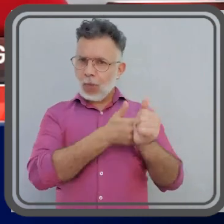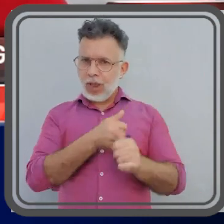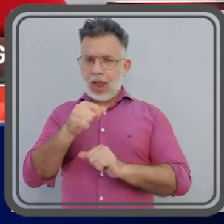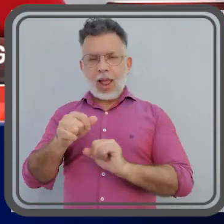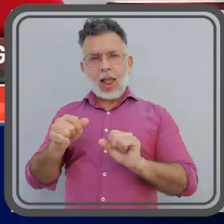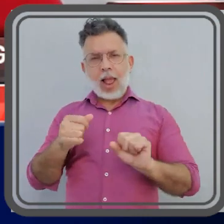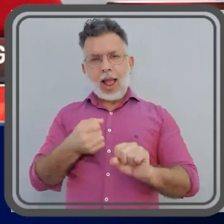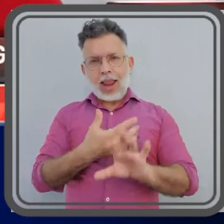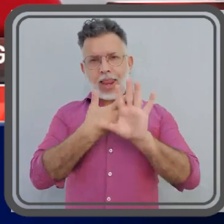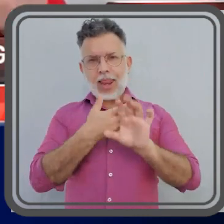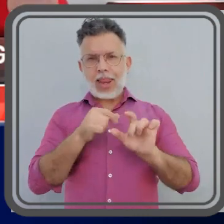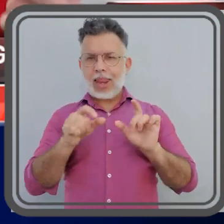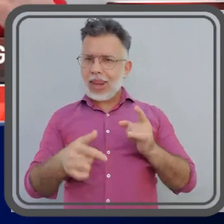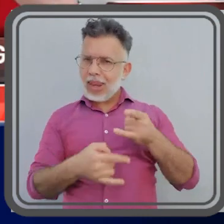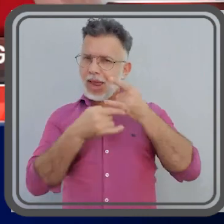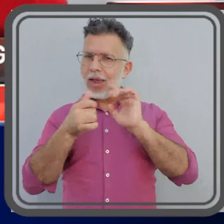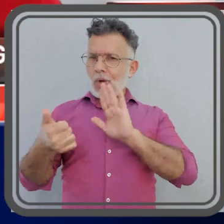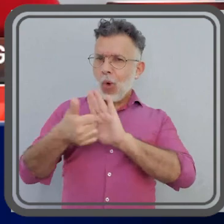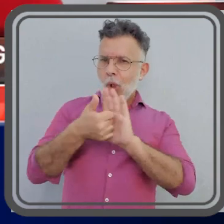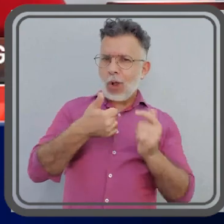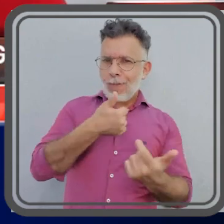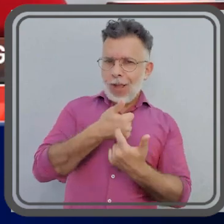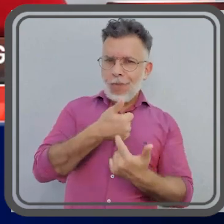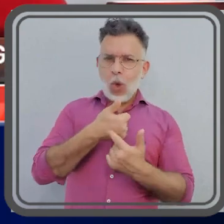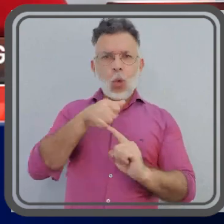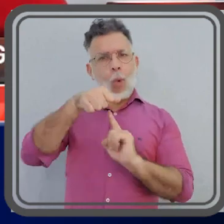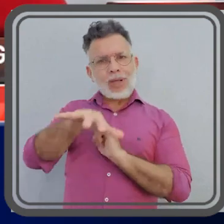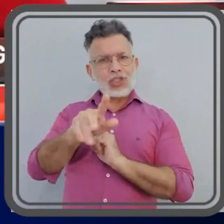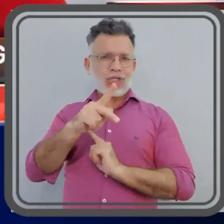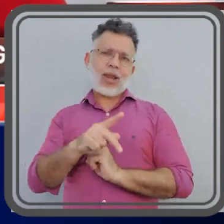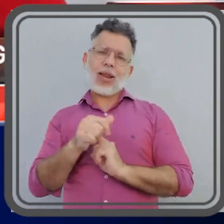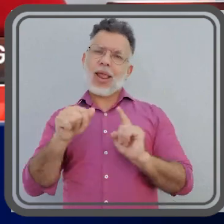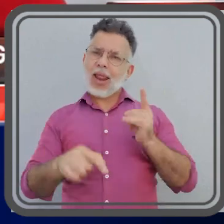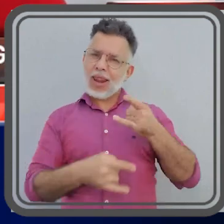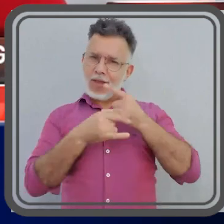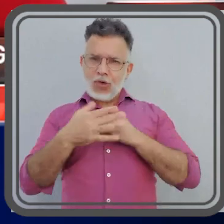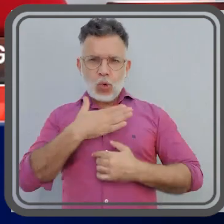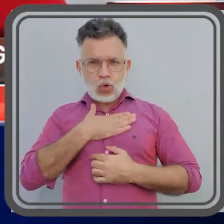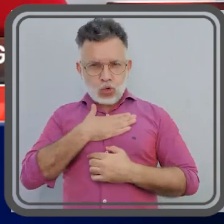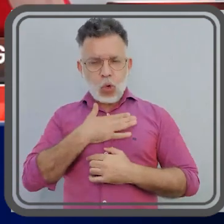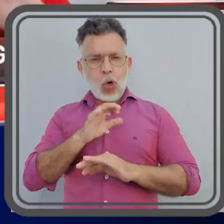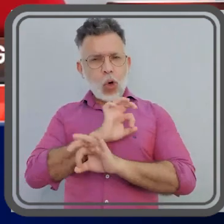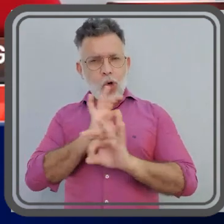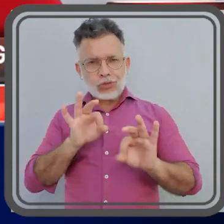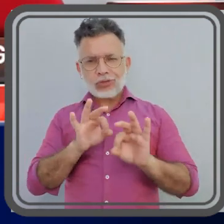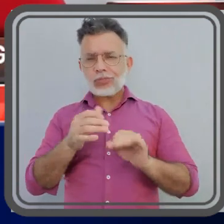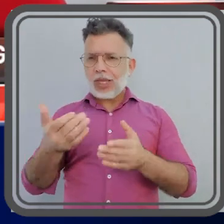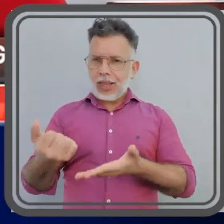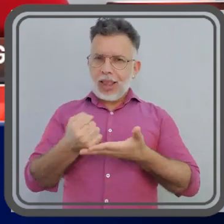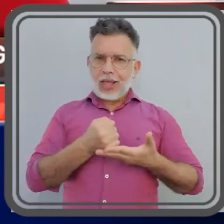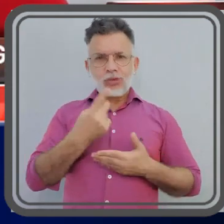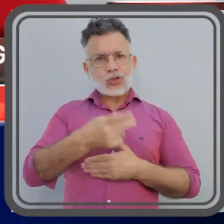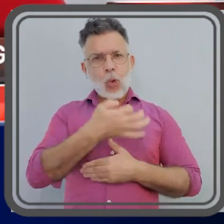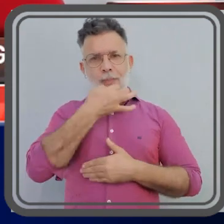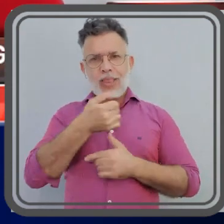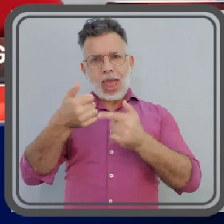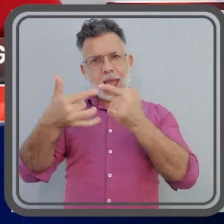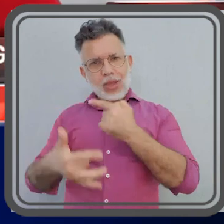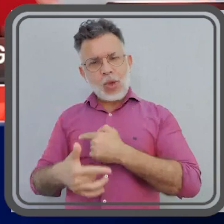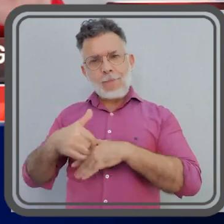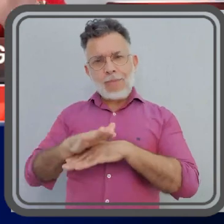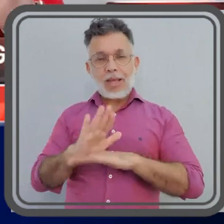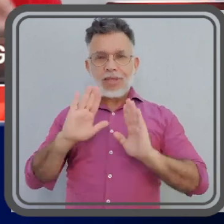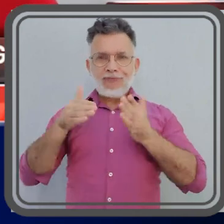aí, deixe seu joia, deixe seu like, compartilha a live também, né? Gostou do bate-papo? Ótimo, traz aqui para a gente seu comentário. Cada vez mais a